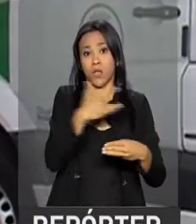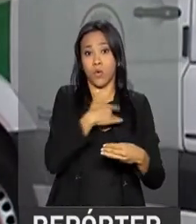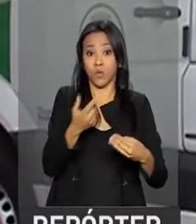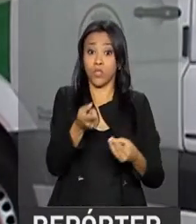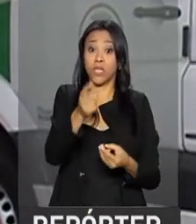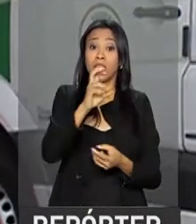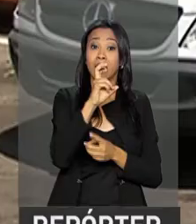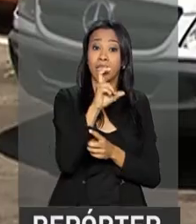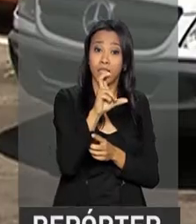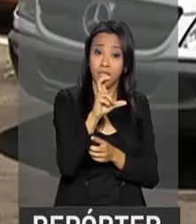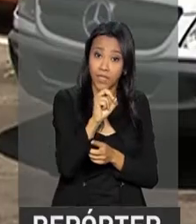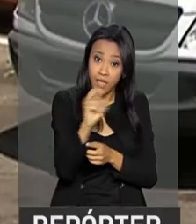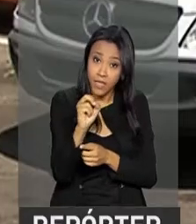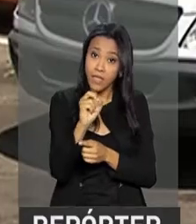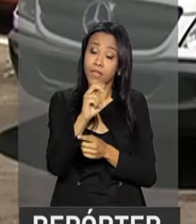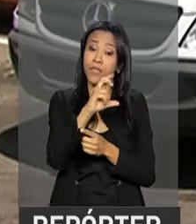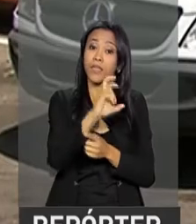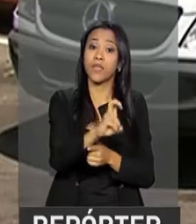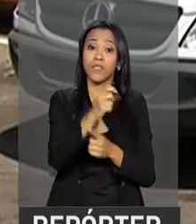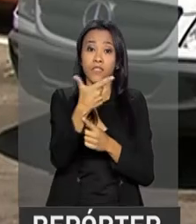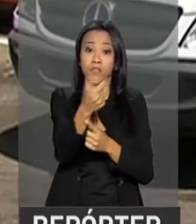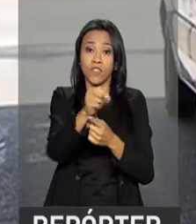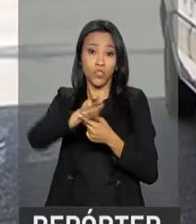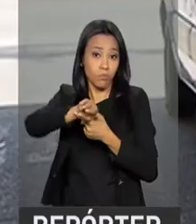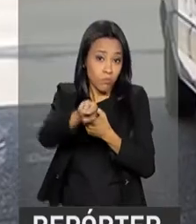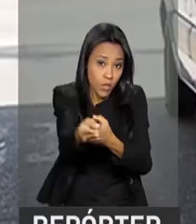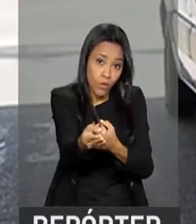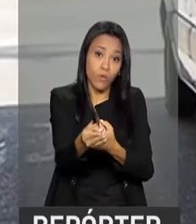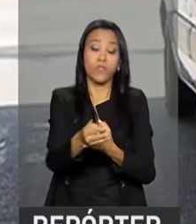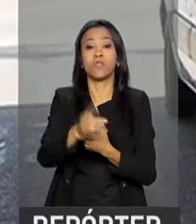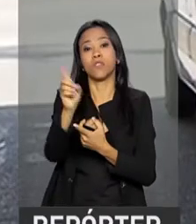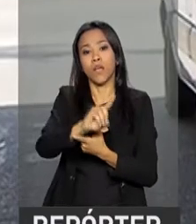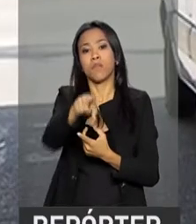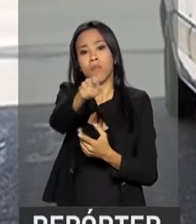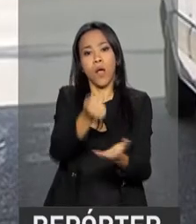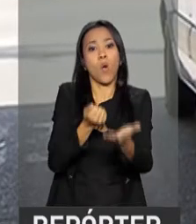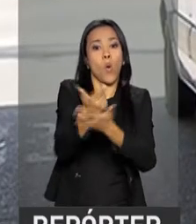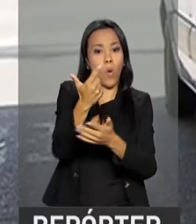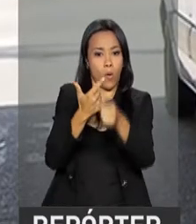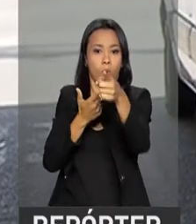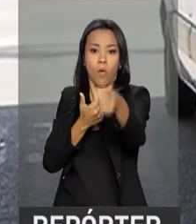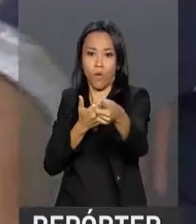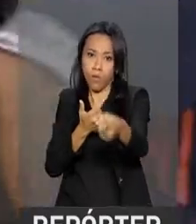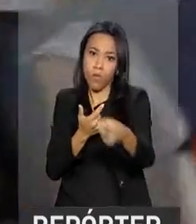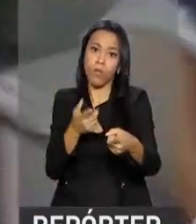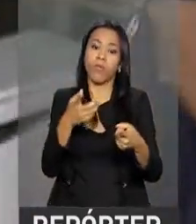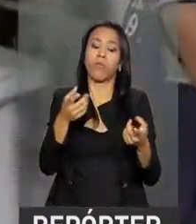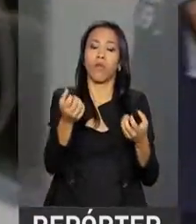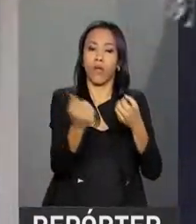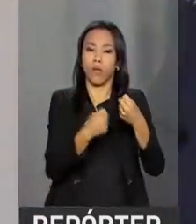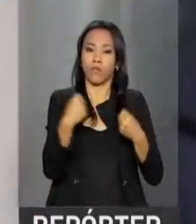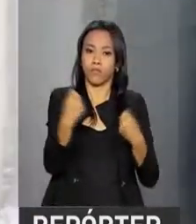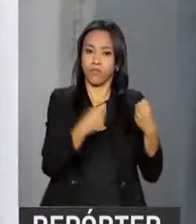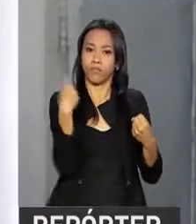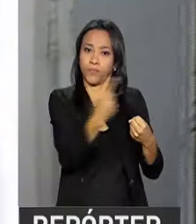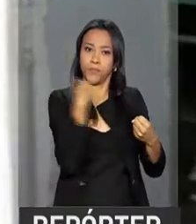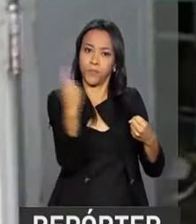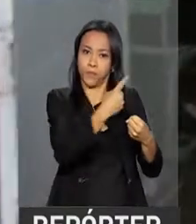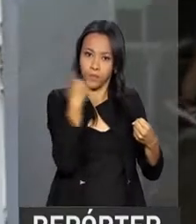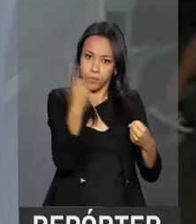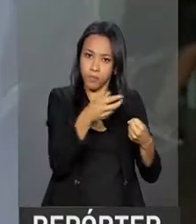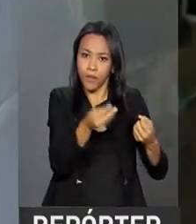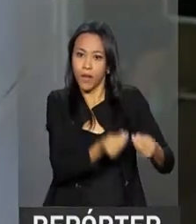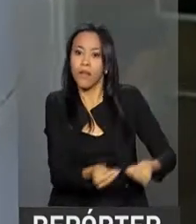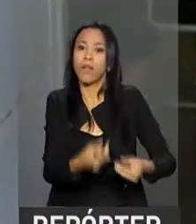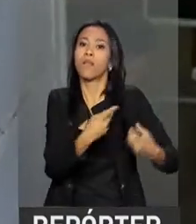milhões de reais para a compra de ambulâncias brancas, aquelas usadas para o transporte de pacientes entre municípios e hospitais de